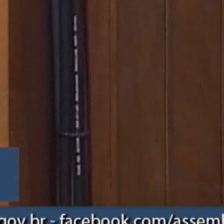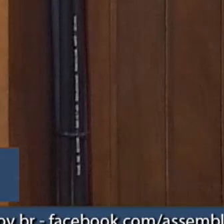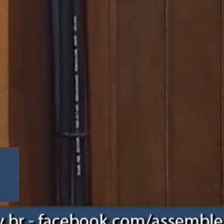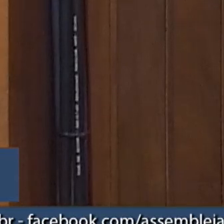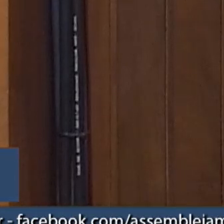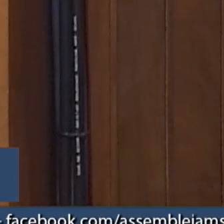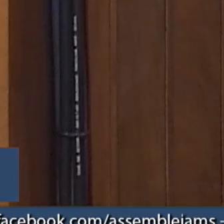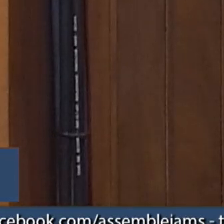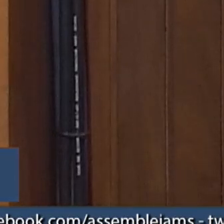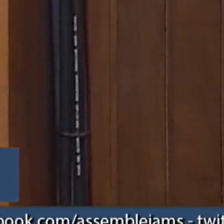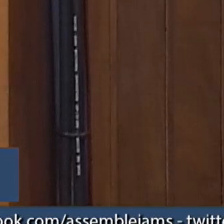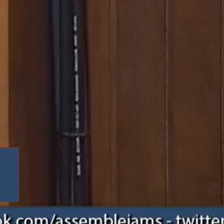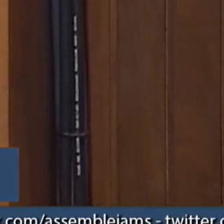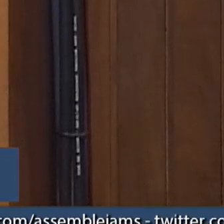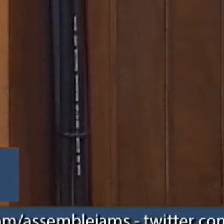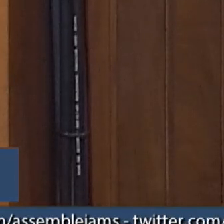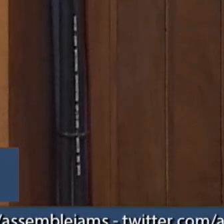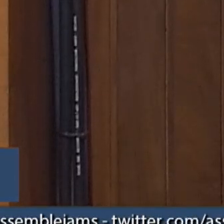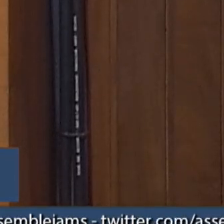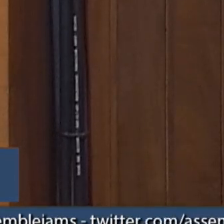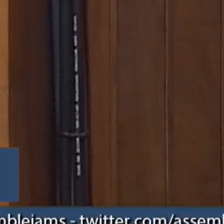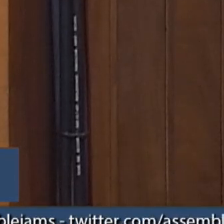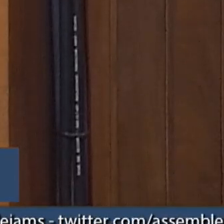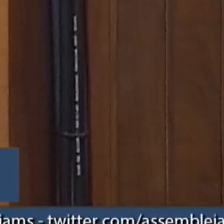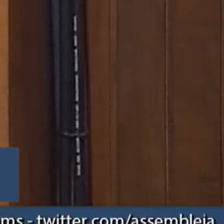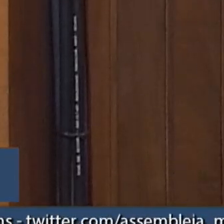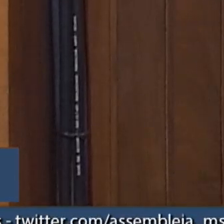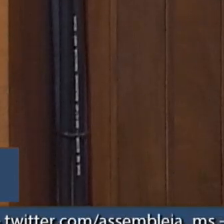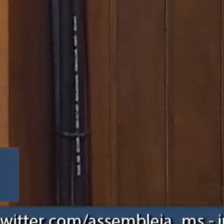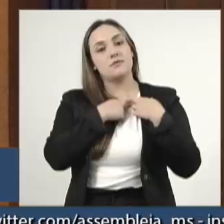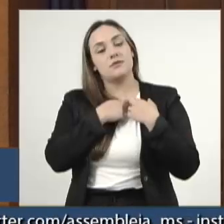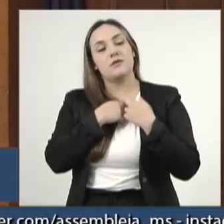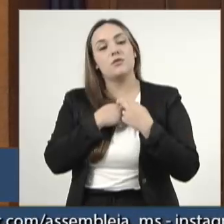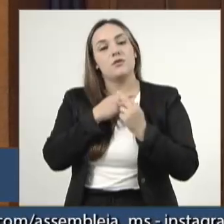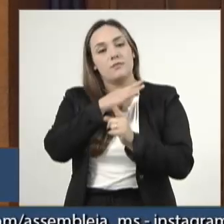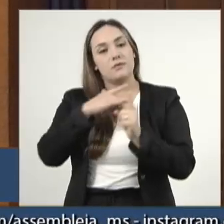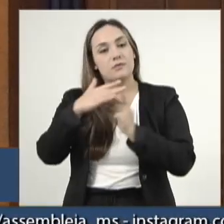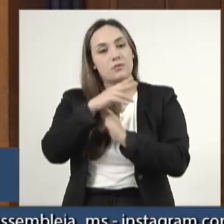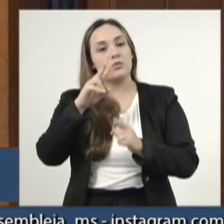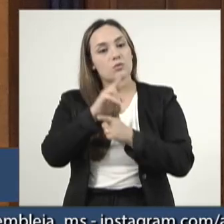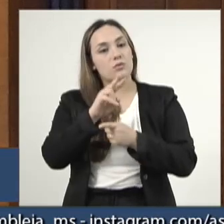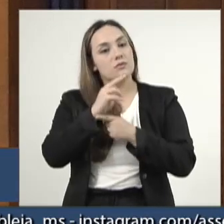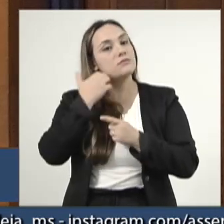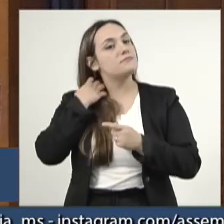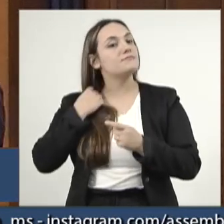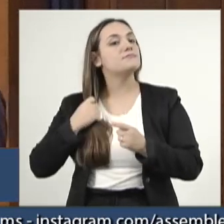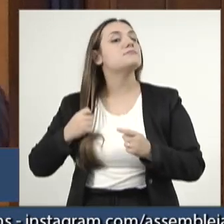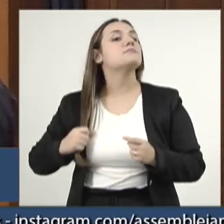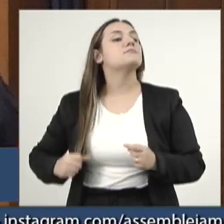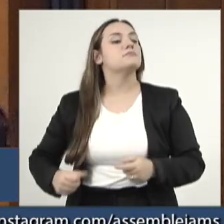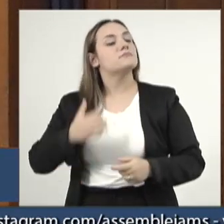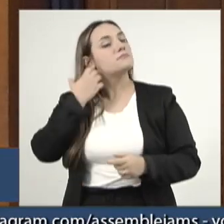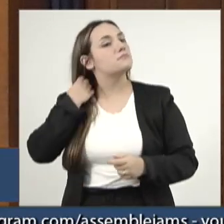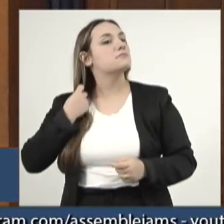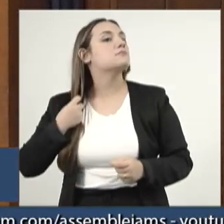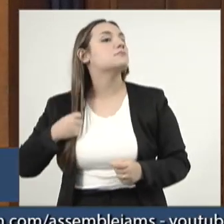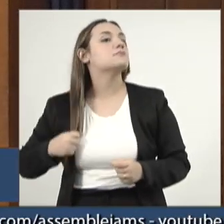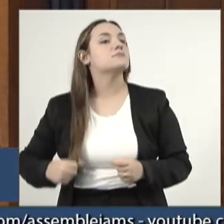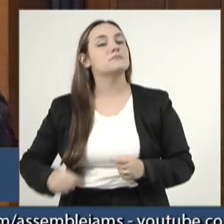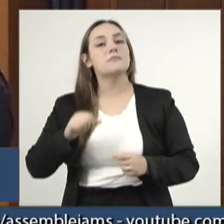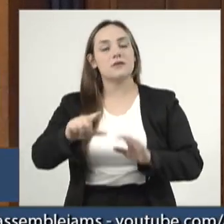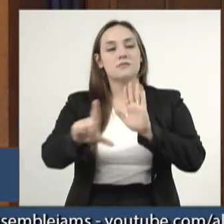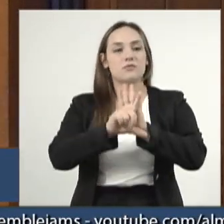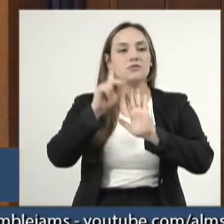com sustentabilidade, com responsabilidade ambiental. E esse projeto de lei que